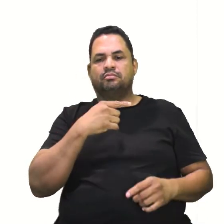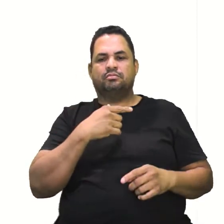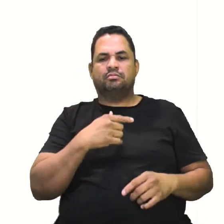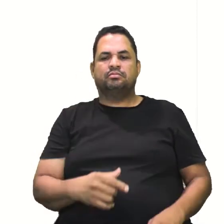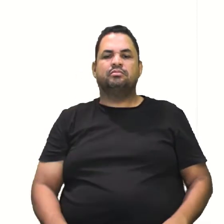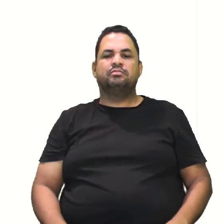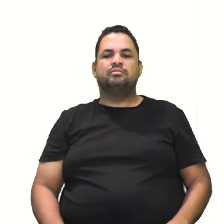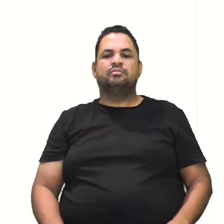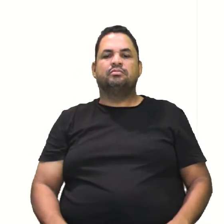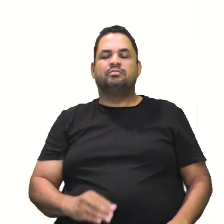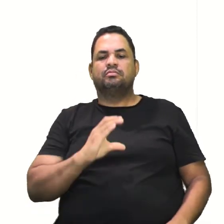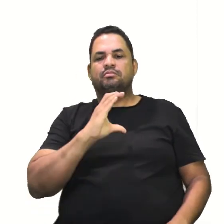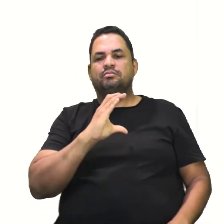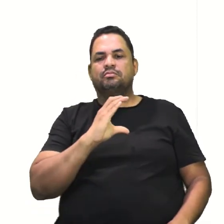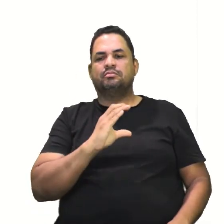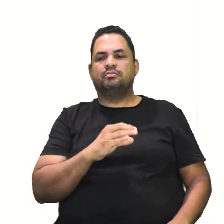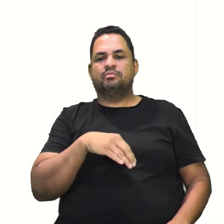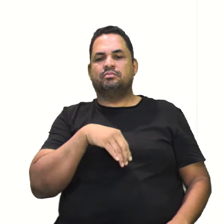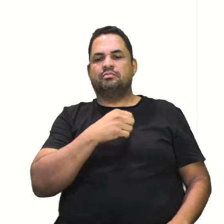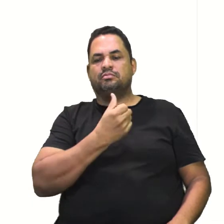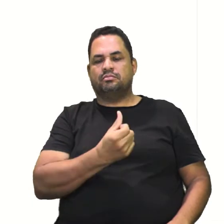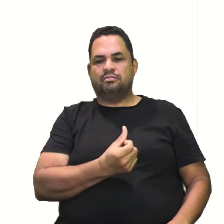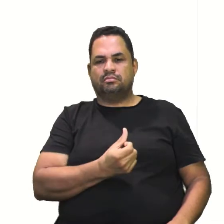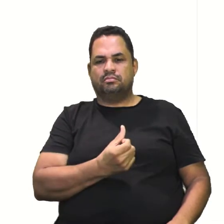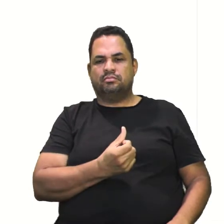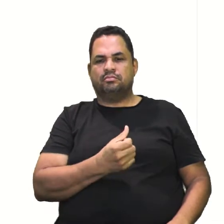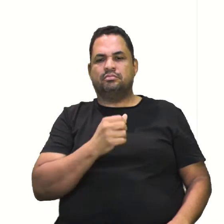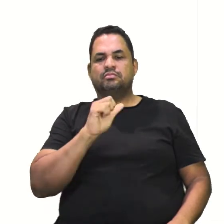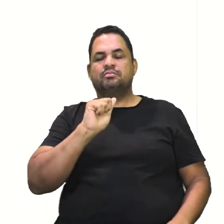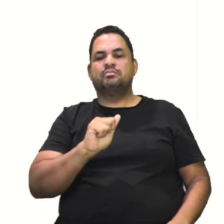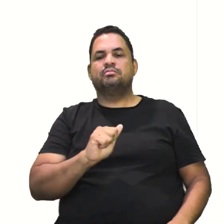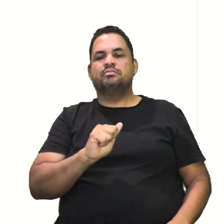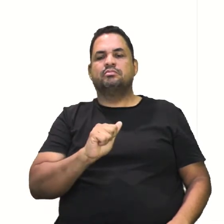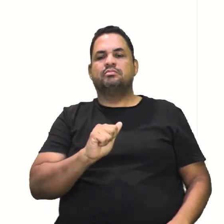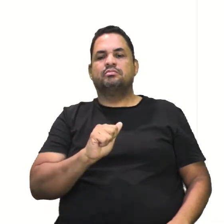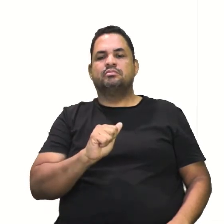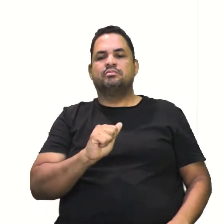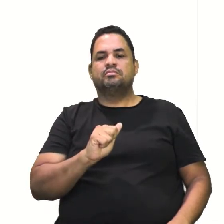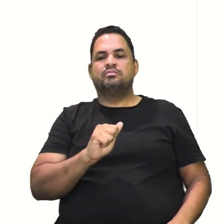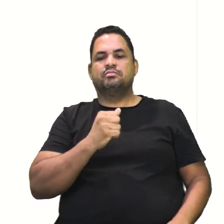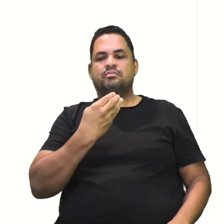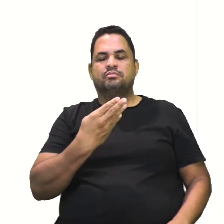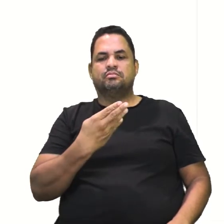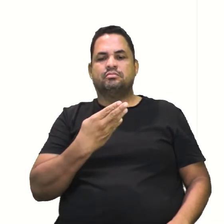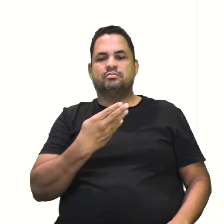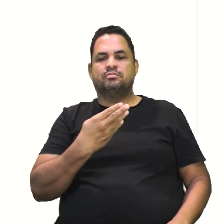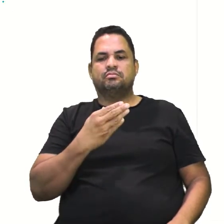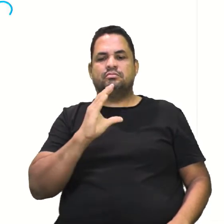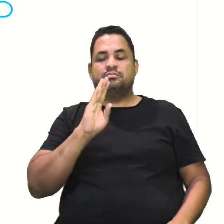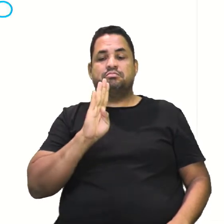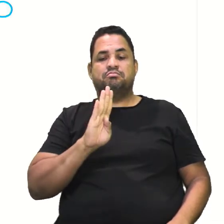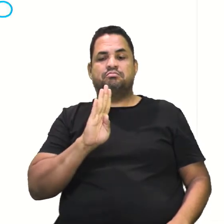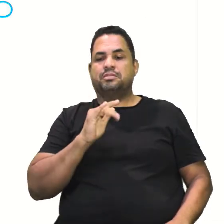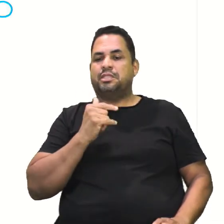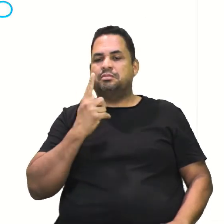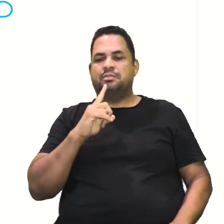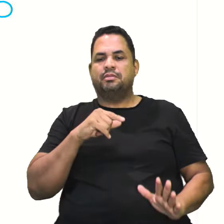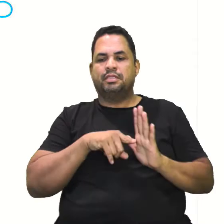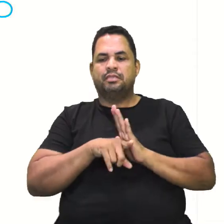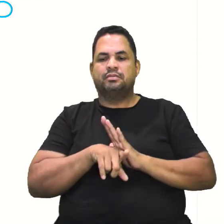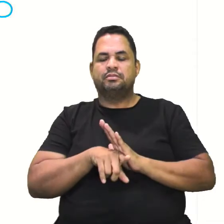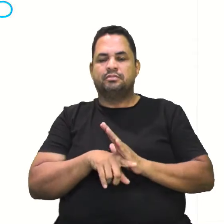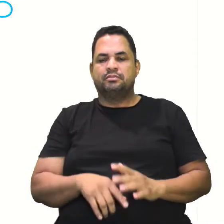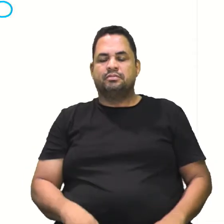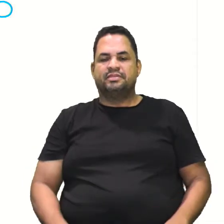ao quadrado. Quem é o C? O C é 6. Quem é o A? O A é 4. E quem é o B? Ao Não